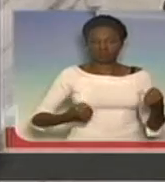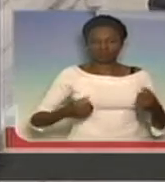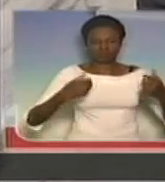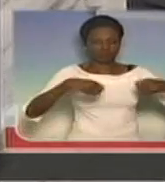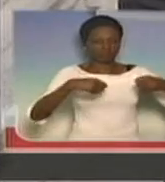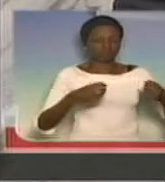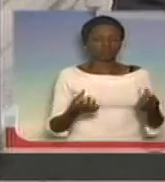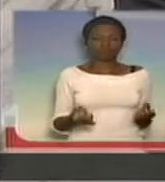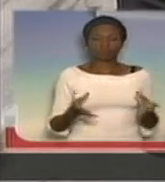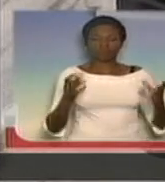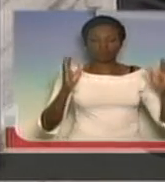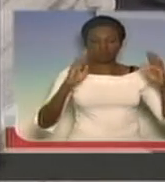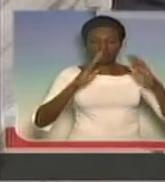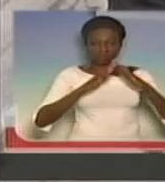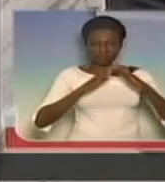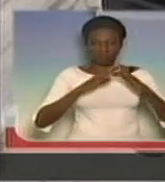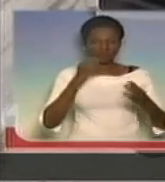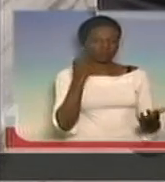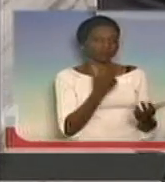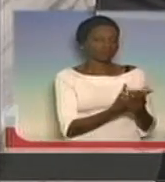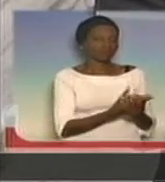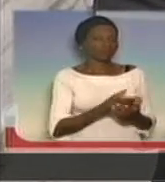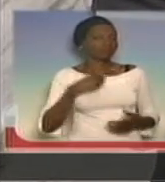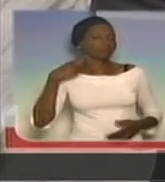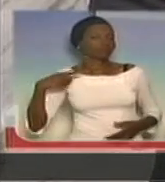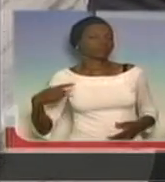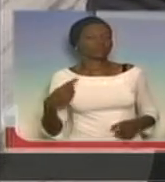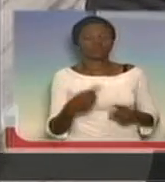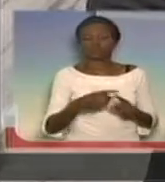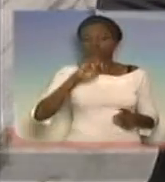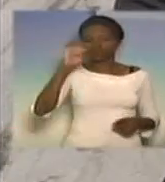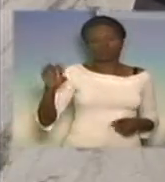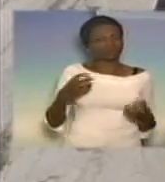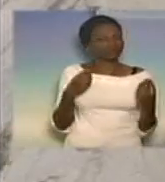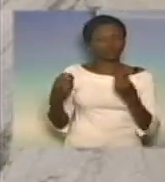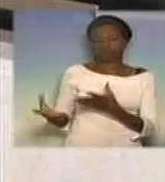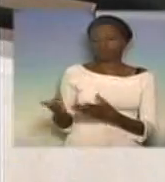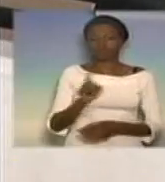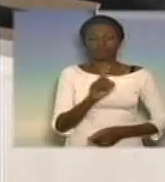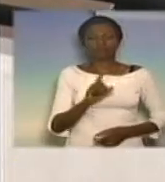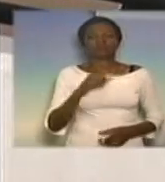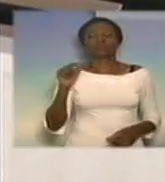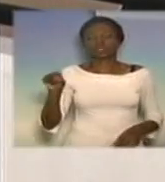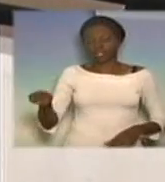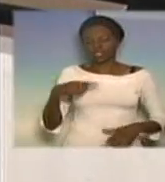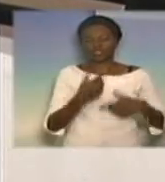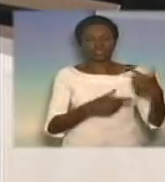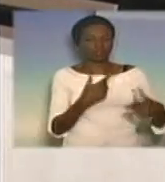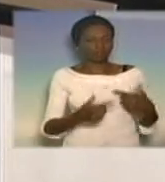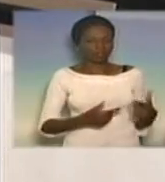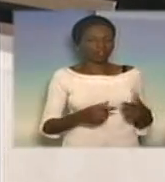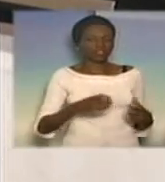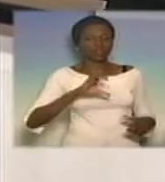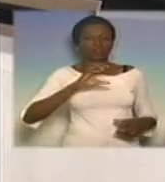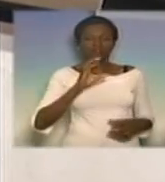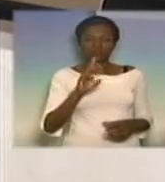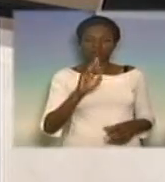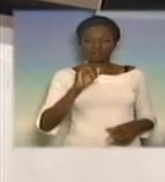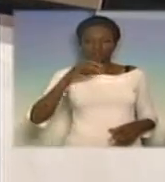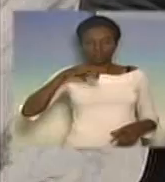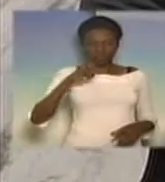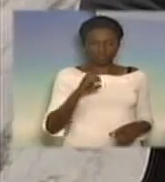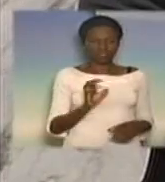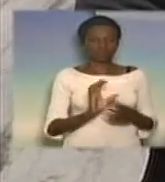a casa para pagar advogado, porque nem isso o Estado dá para ele. Ele trabalha, o crime acontece durante o serviço, ele está defendendo o